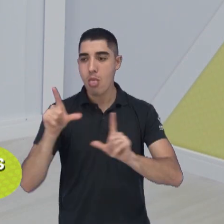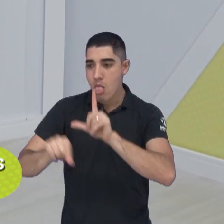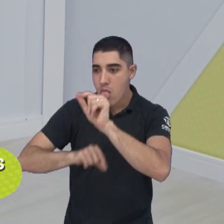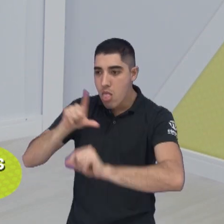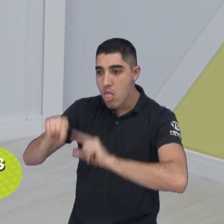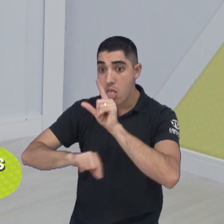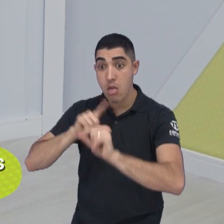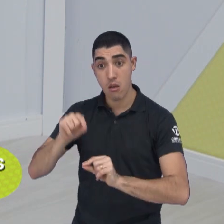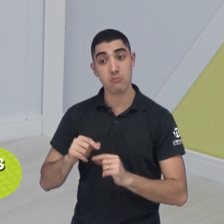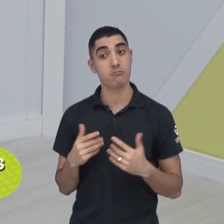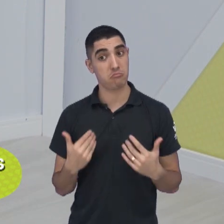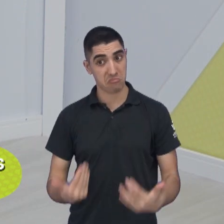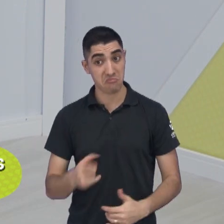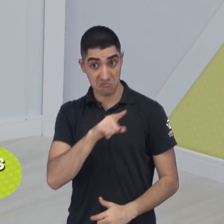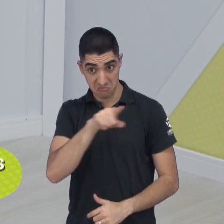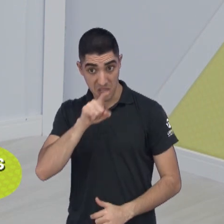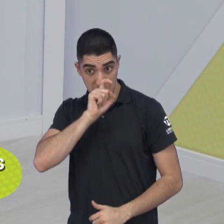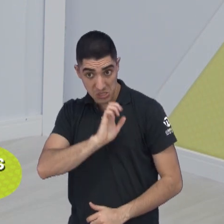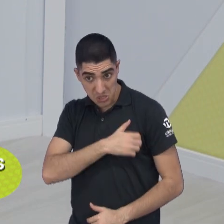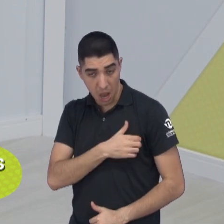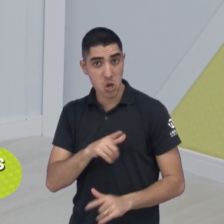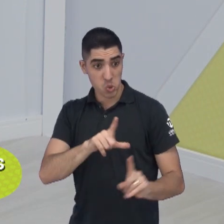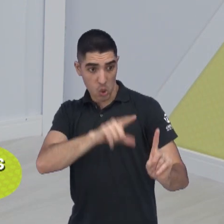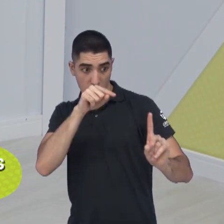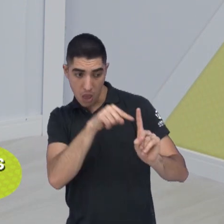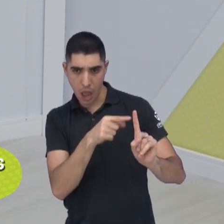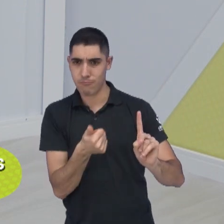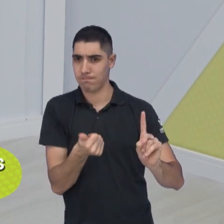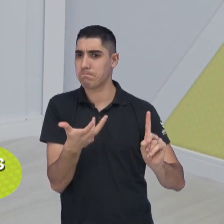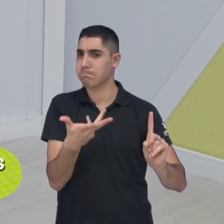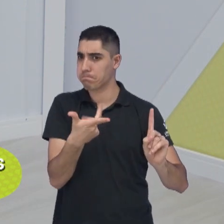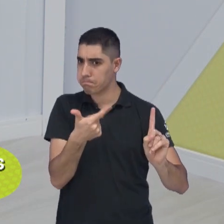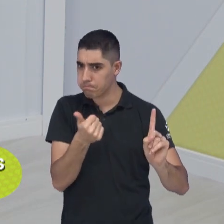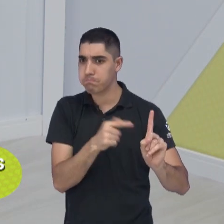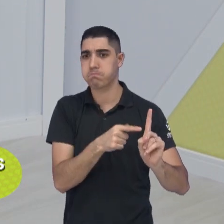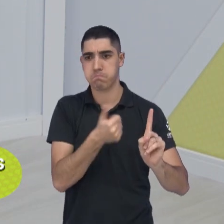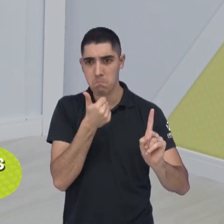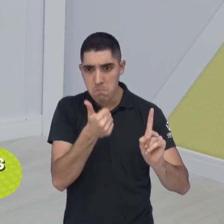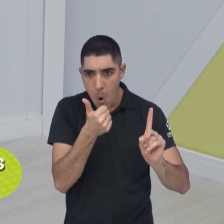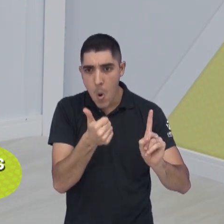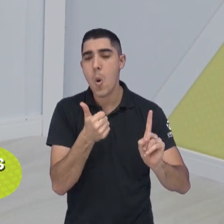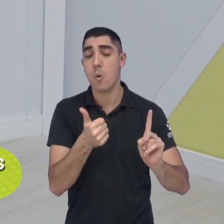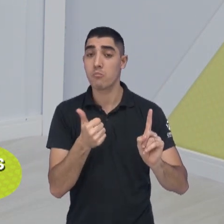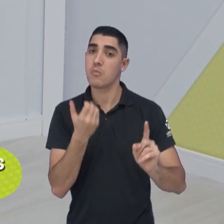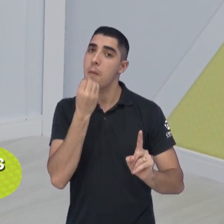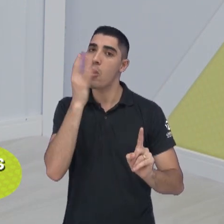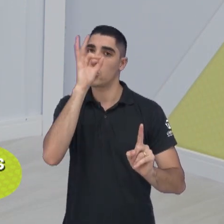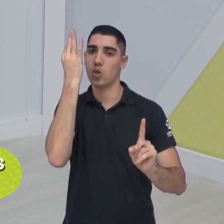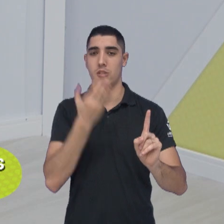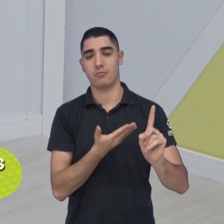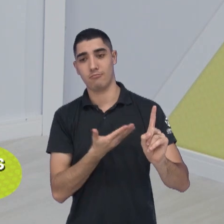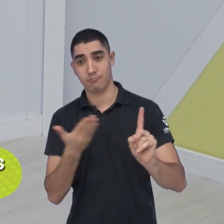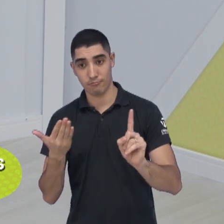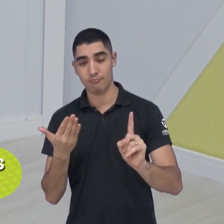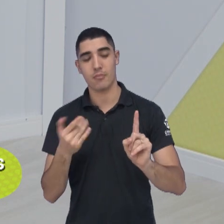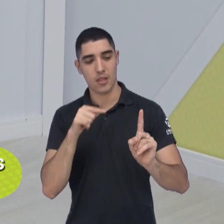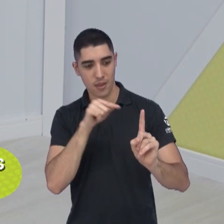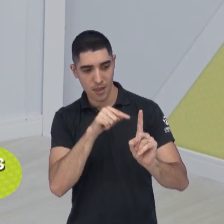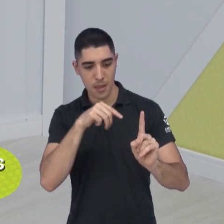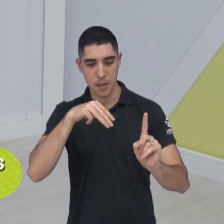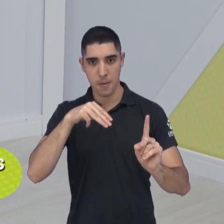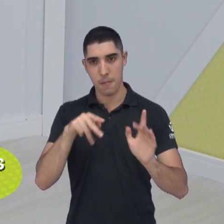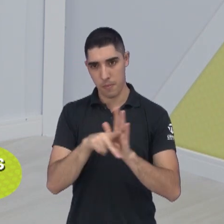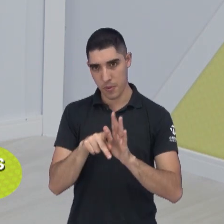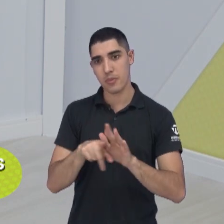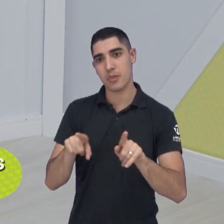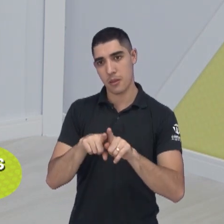Então vocês aí em São José contrataram um grande profissional, um cara bacana, e a gente deseja sorte, tanto para o Moacir quanto para o Sid